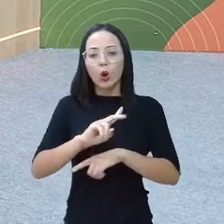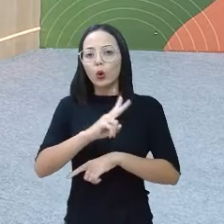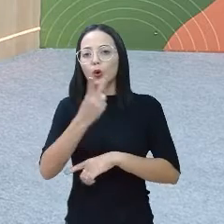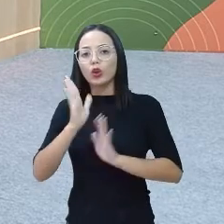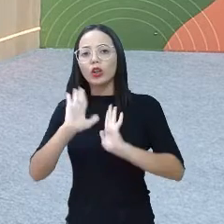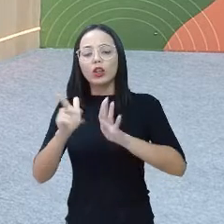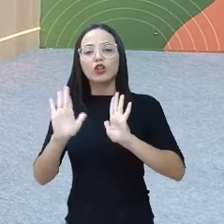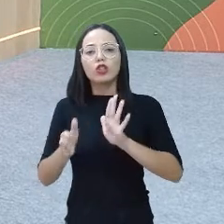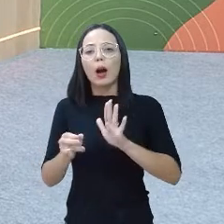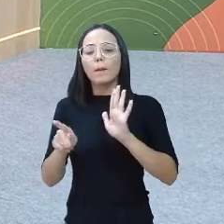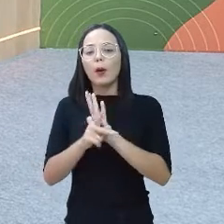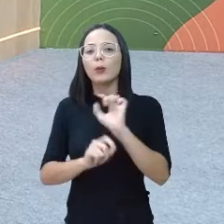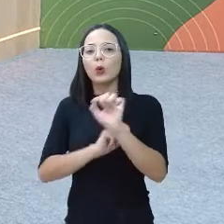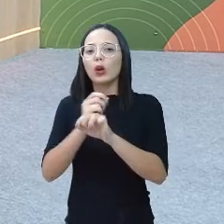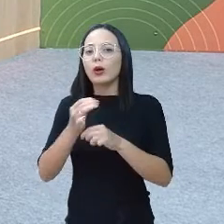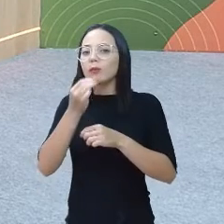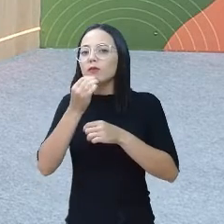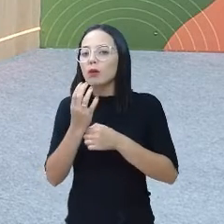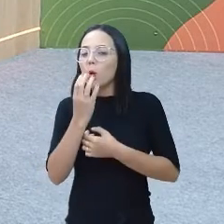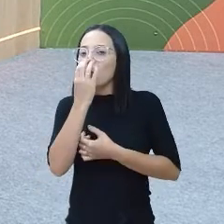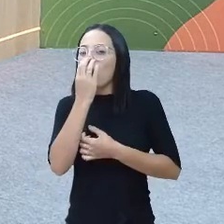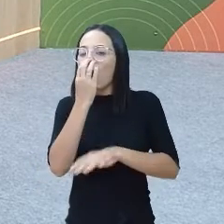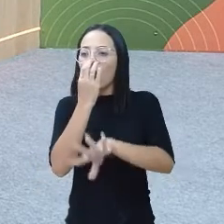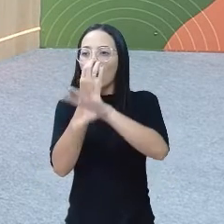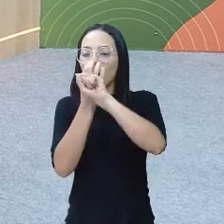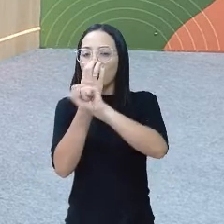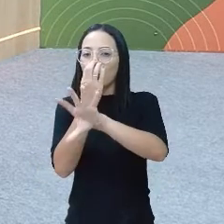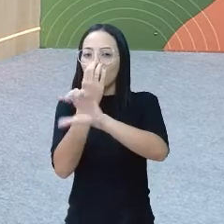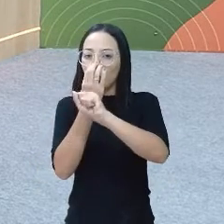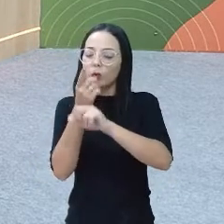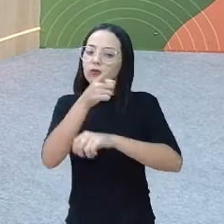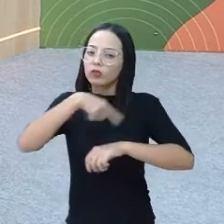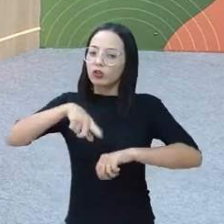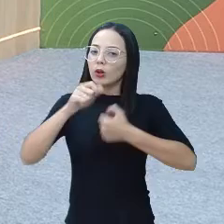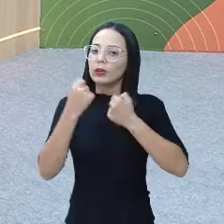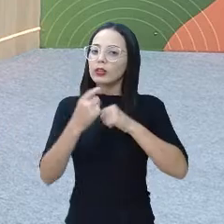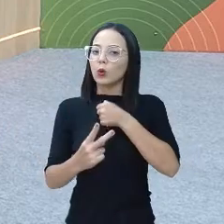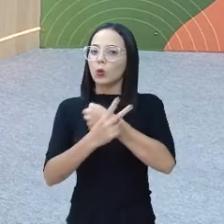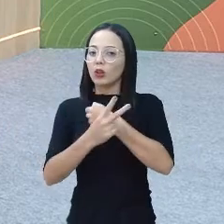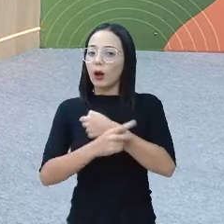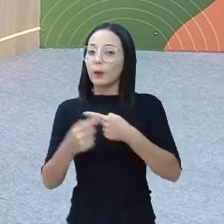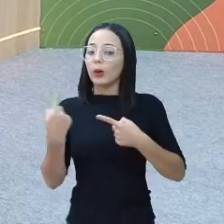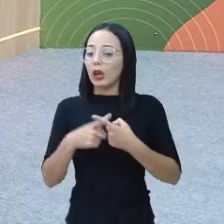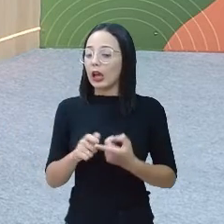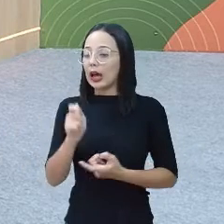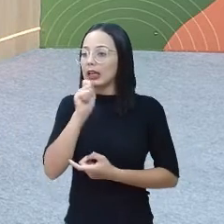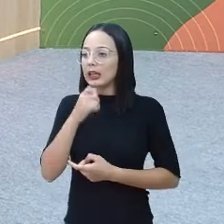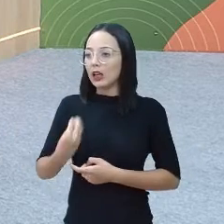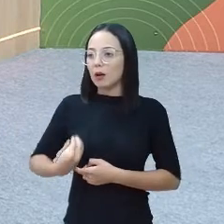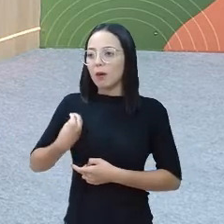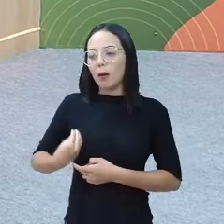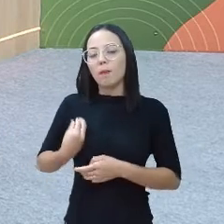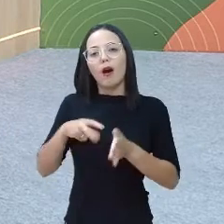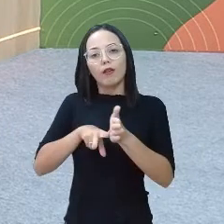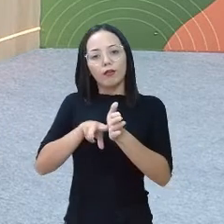eu estava sendo entubado. Então se cuidem, porque nós ainda não nos livramos, né, dessa